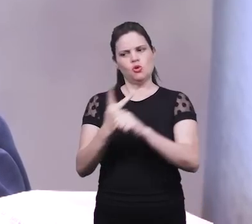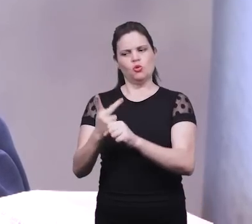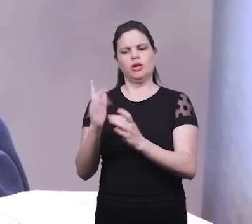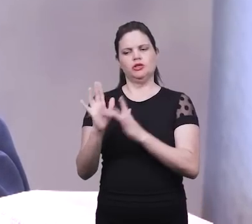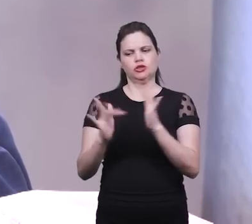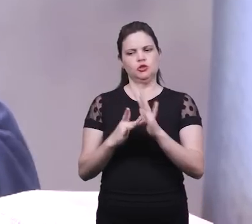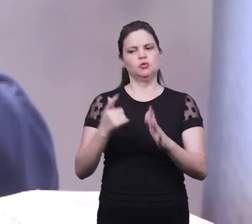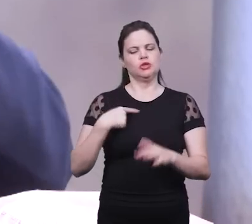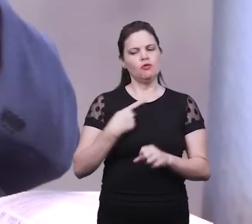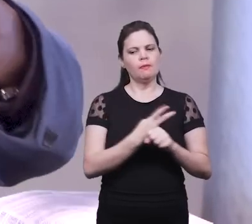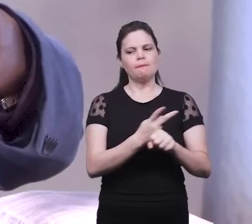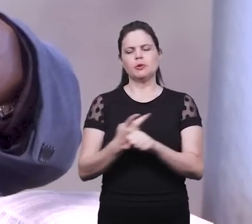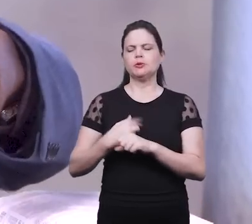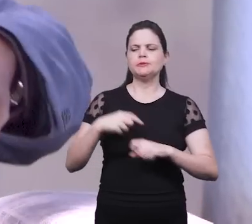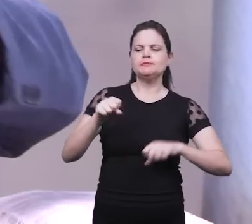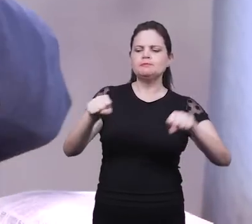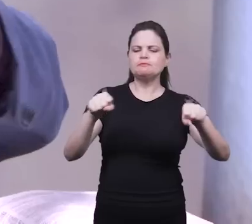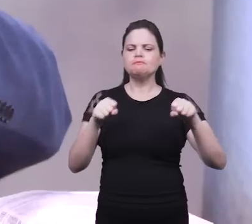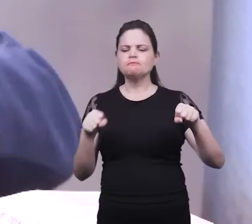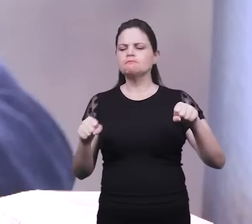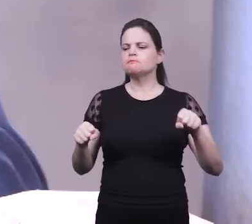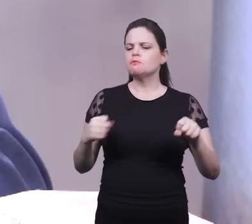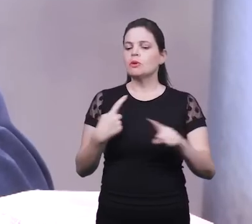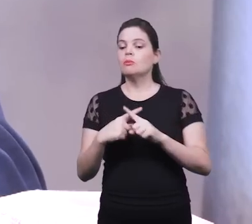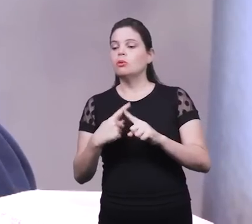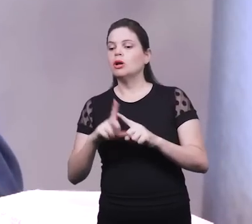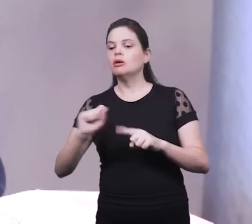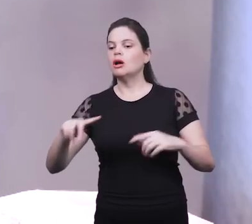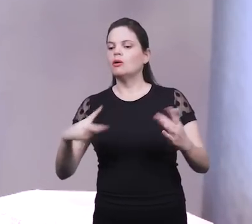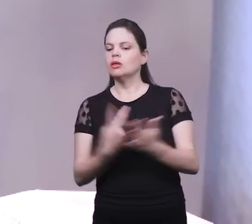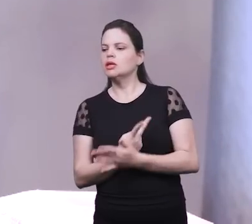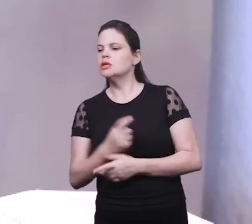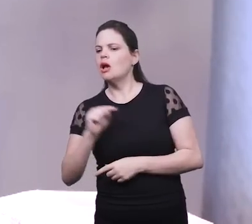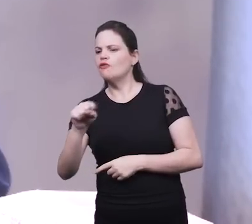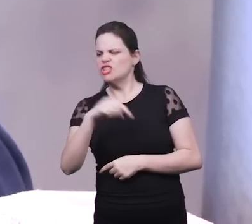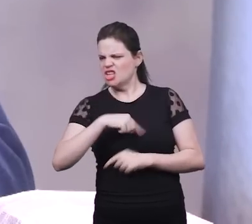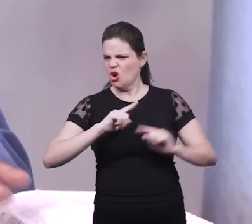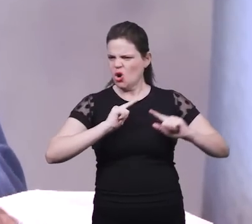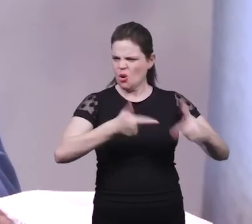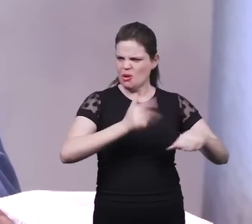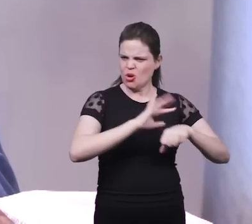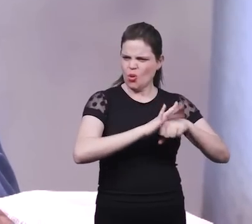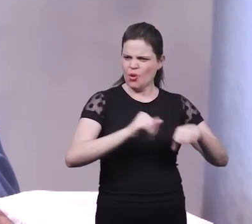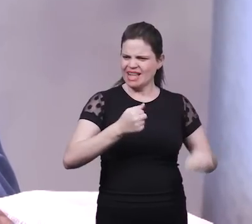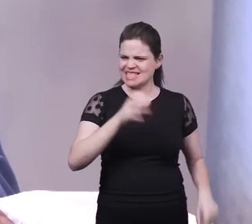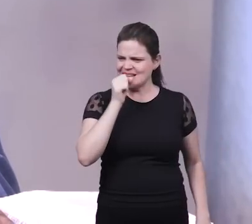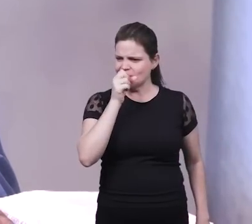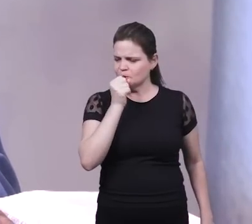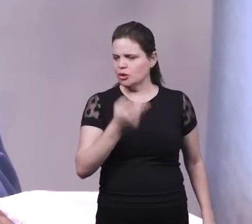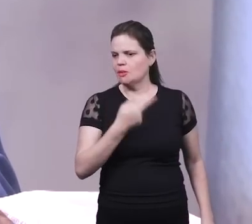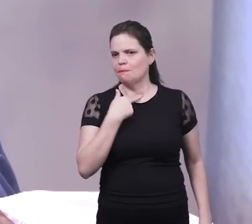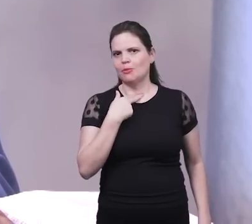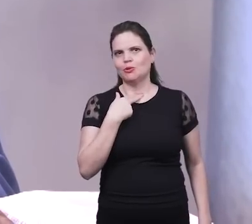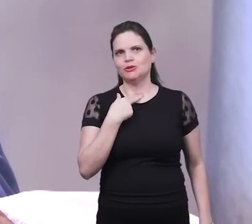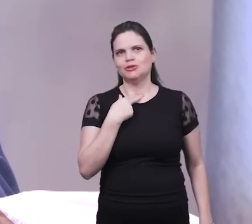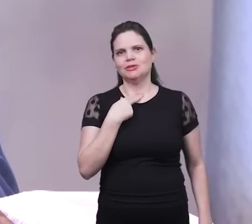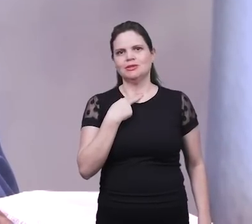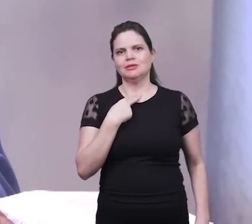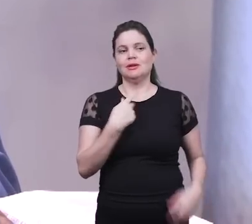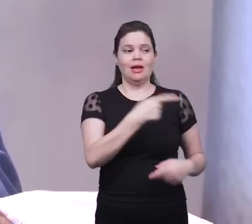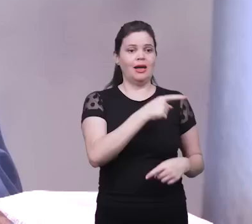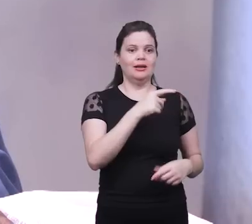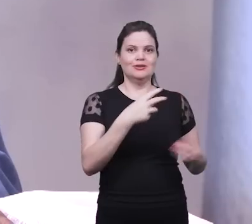não só quebrantava o sábado, ou seja, ele quebrantava o sábado, por isso os judeus estavam querendo matar Jesus, porque ele não guardava, estava preocupado com o